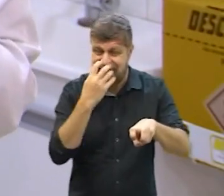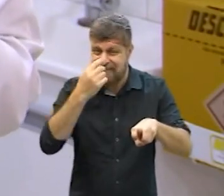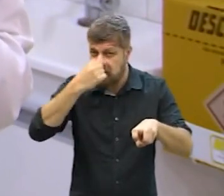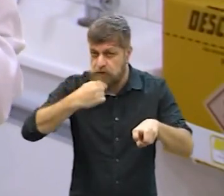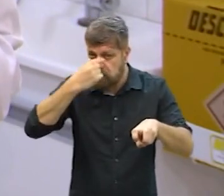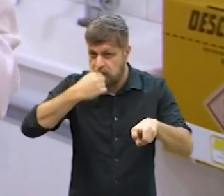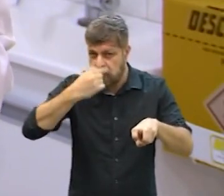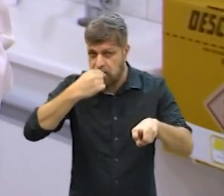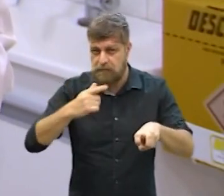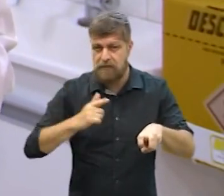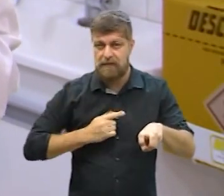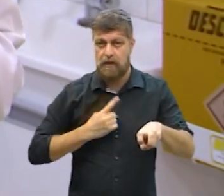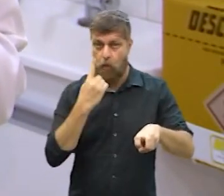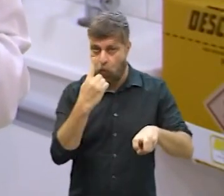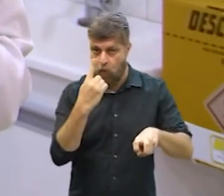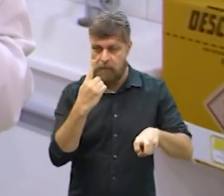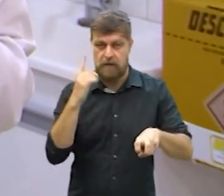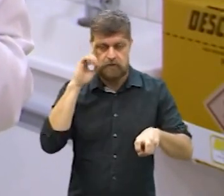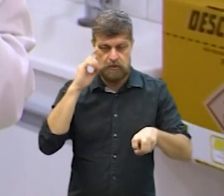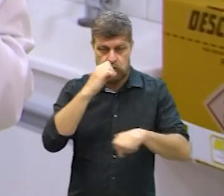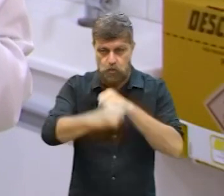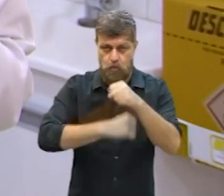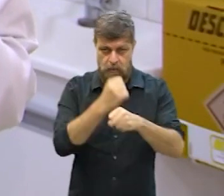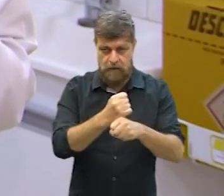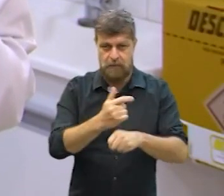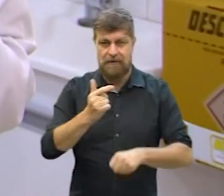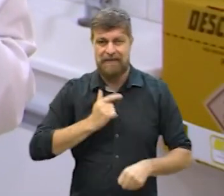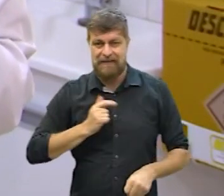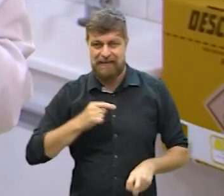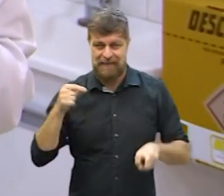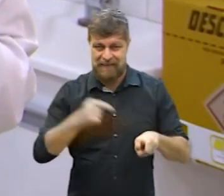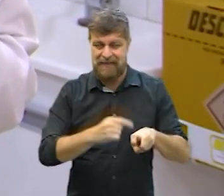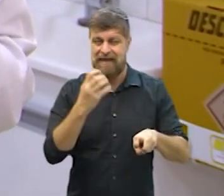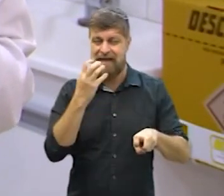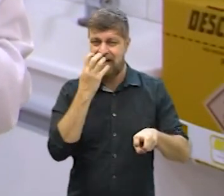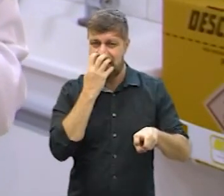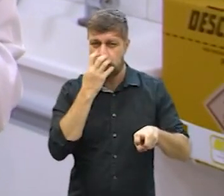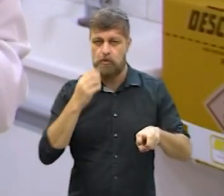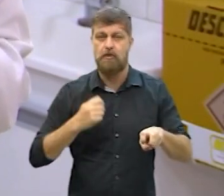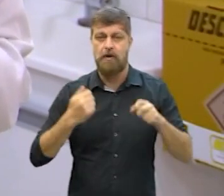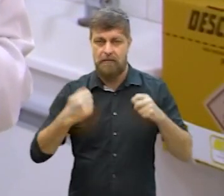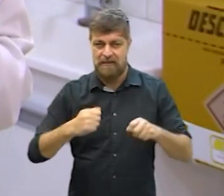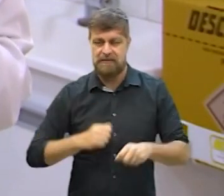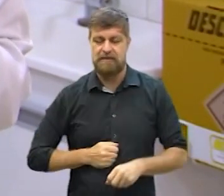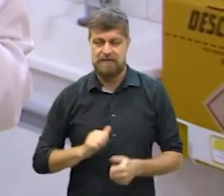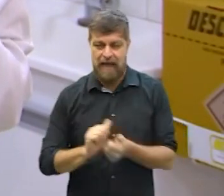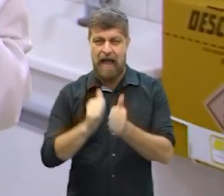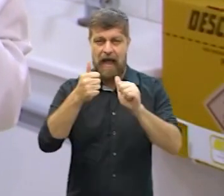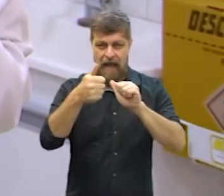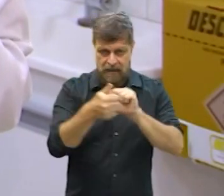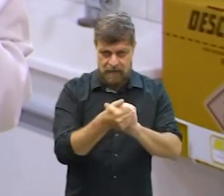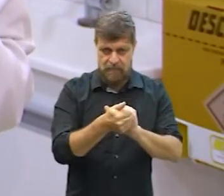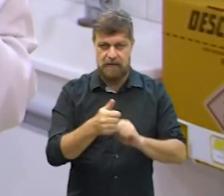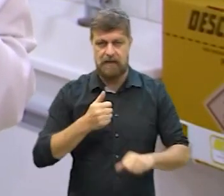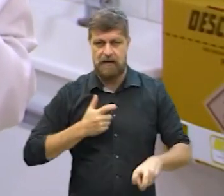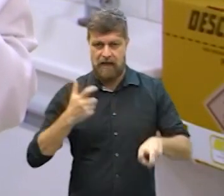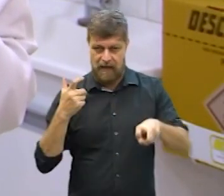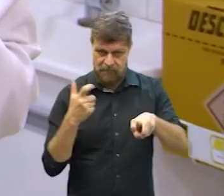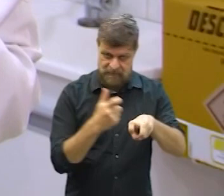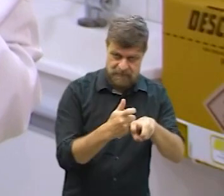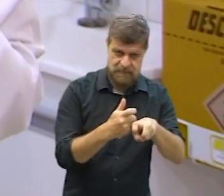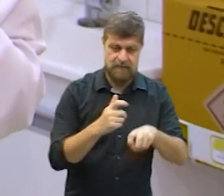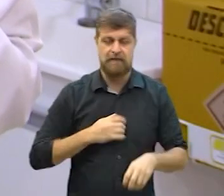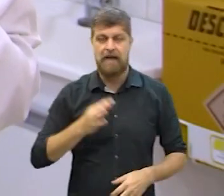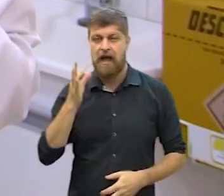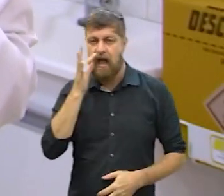cães, exclusivamente a vacina de gripe, ela é anual. Mas, às vezes, animais que são altamente expostos, a gente tem que readequar